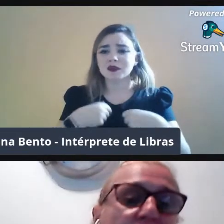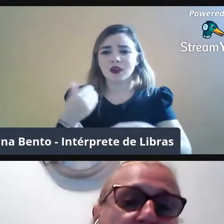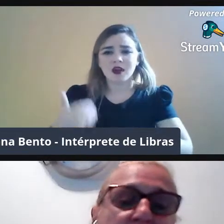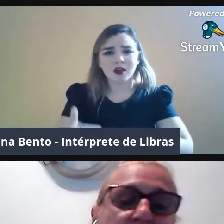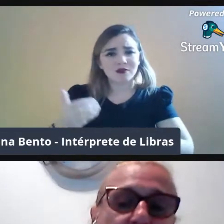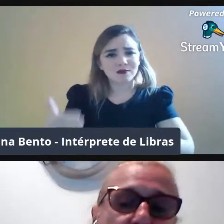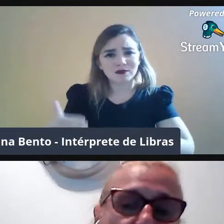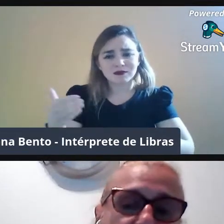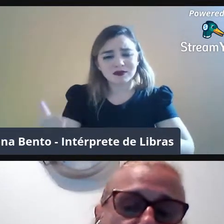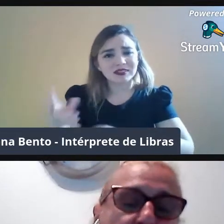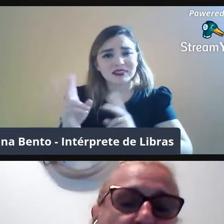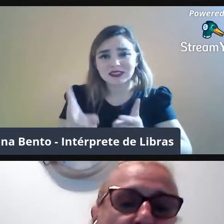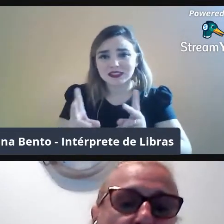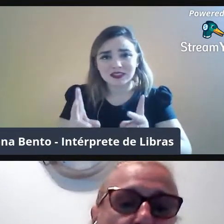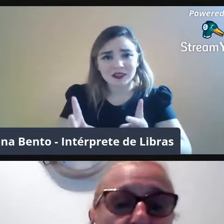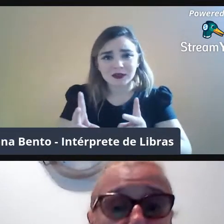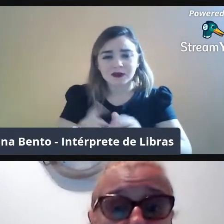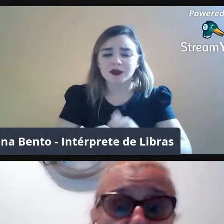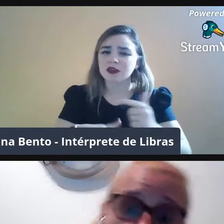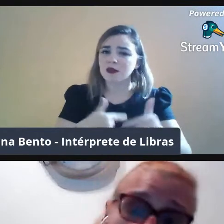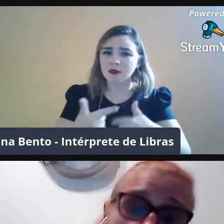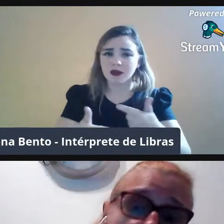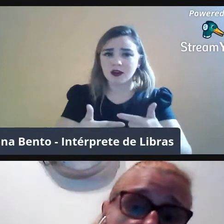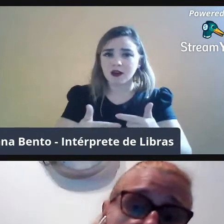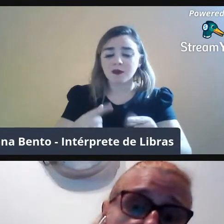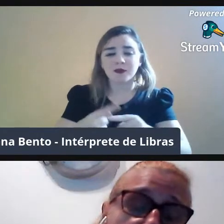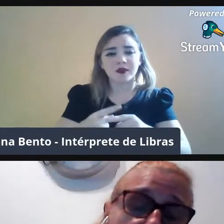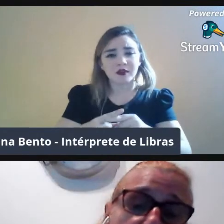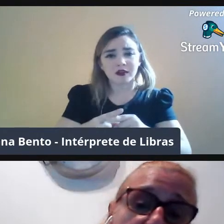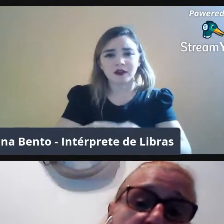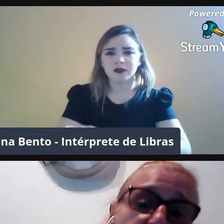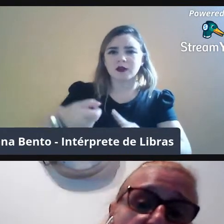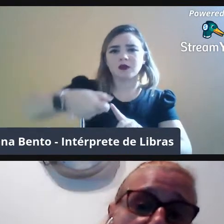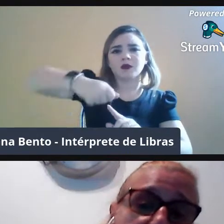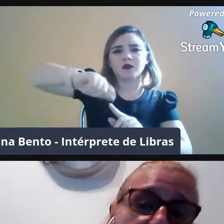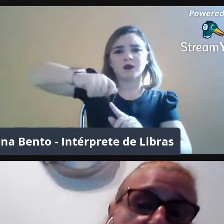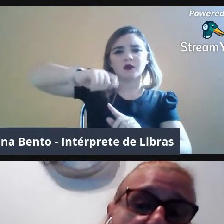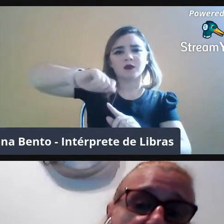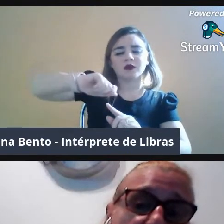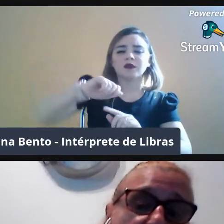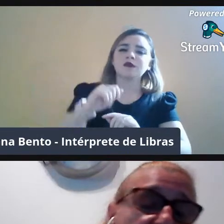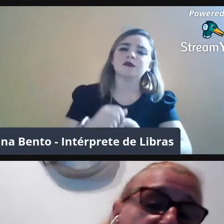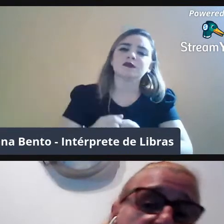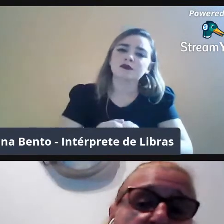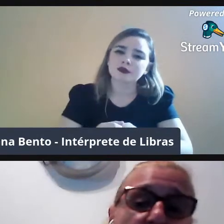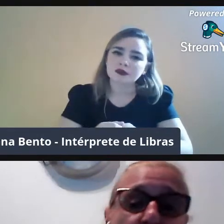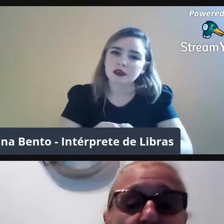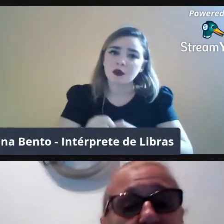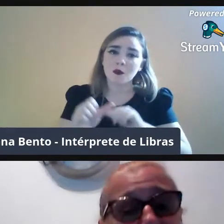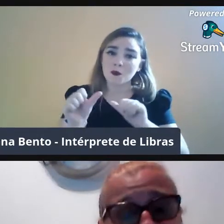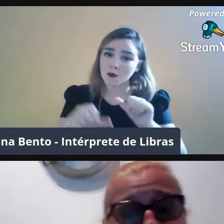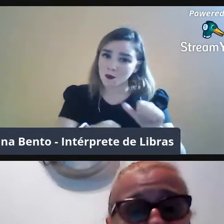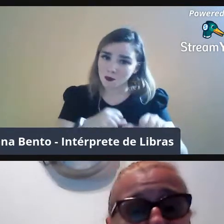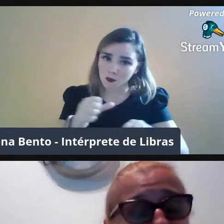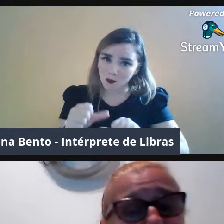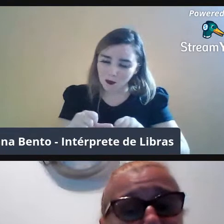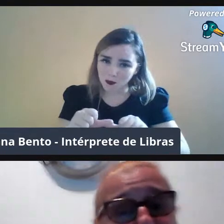que ter continuidade, a gente começar a trabalhar, porque a tampinha que a gente estava jogando fora se transformou